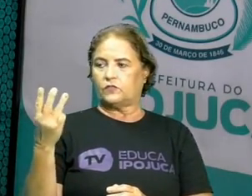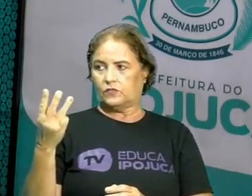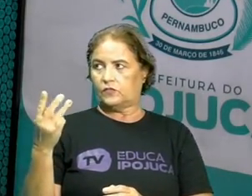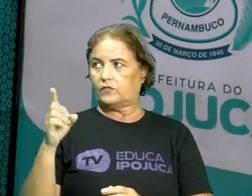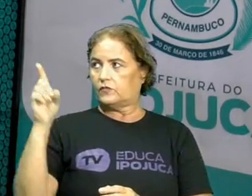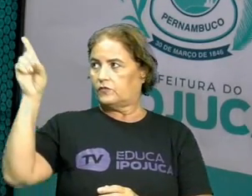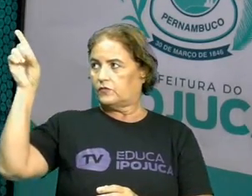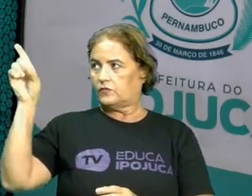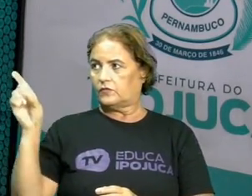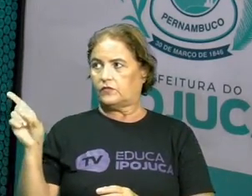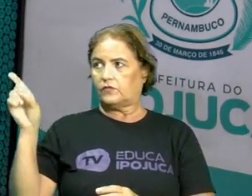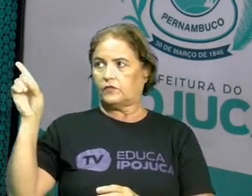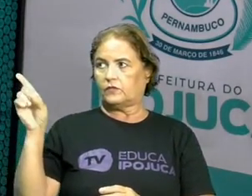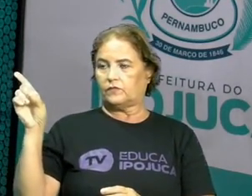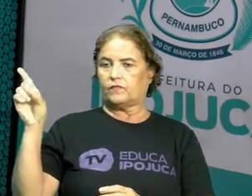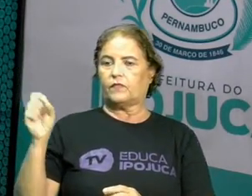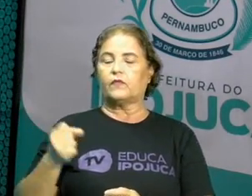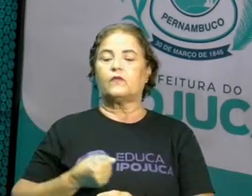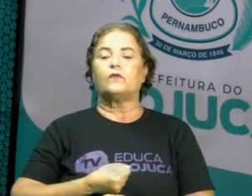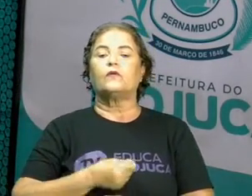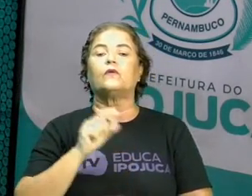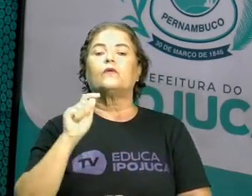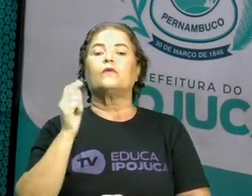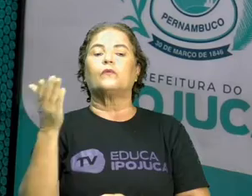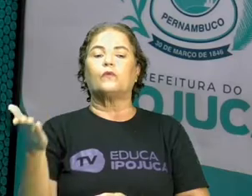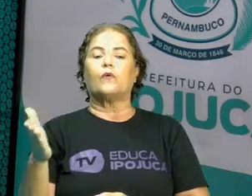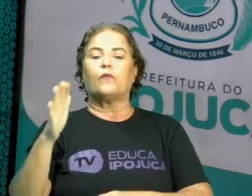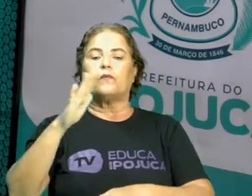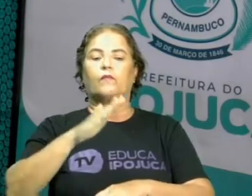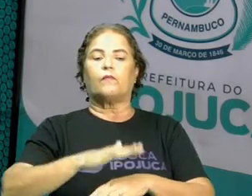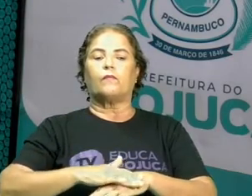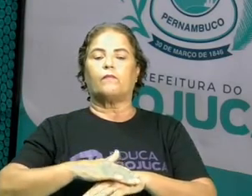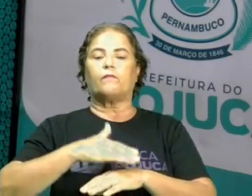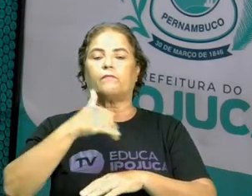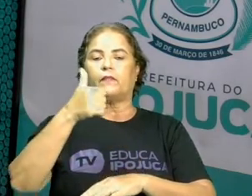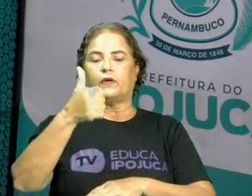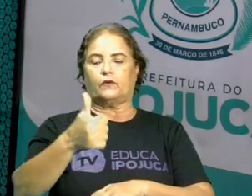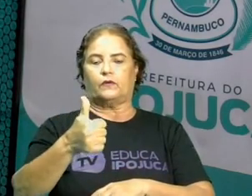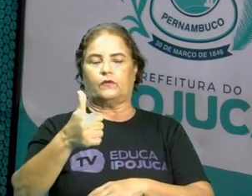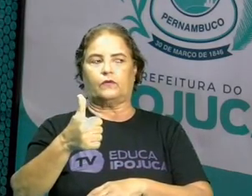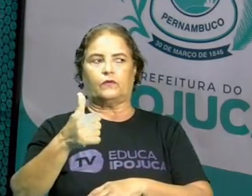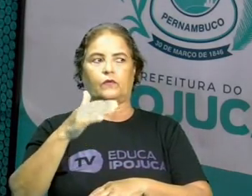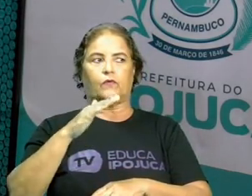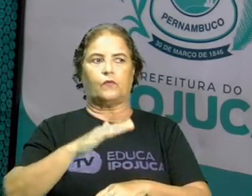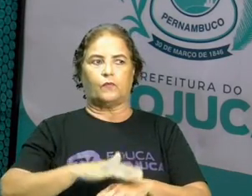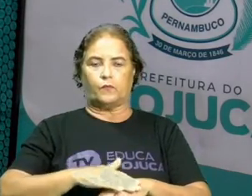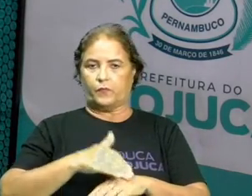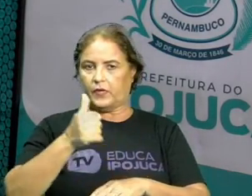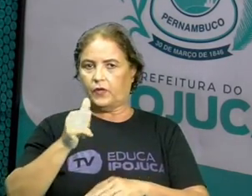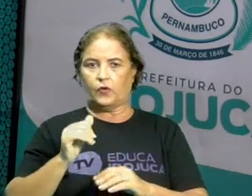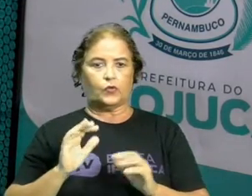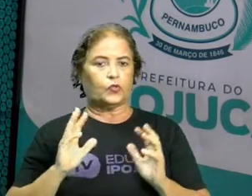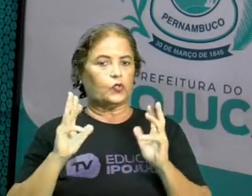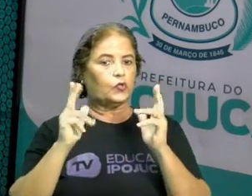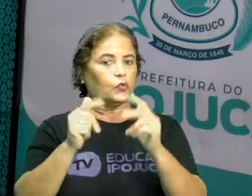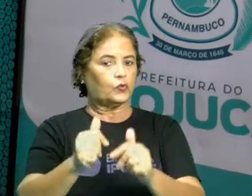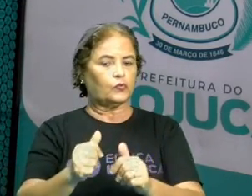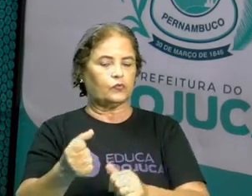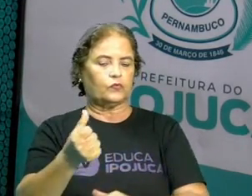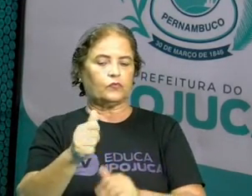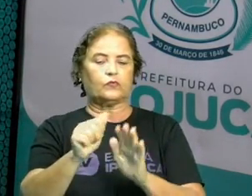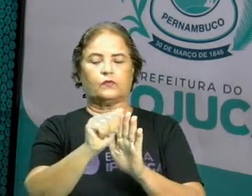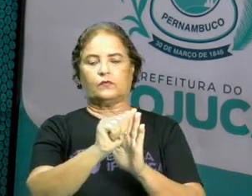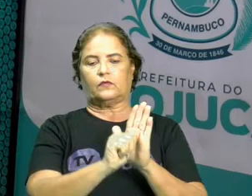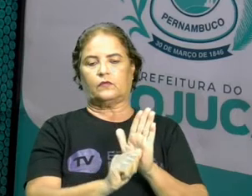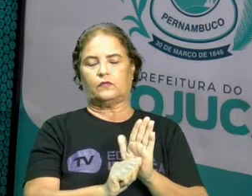aqui, qual deles aqui é o maior deles? O maior de todos os algarismos. E